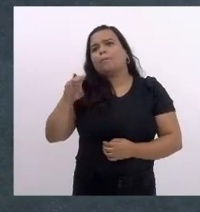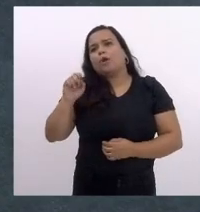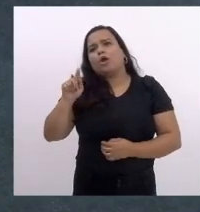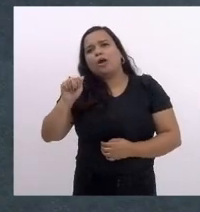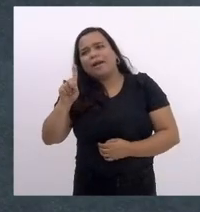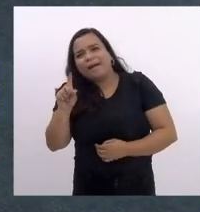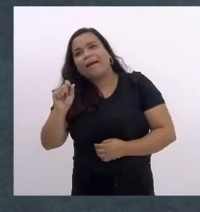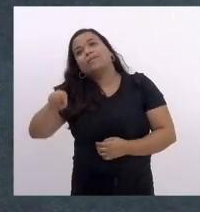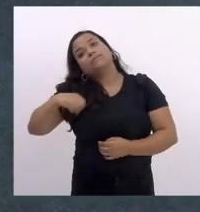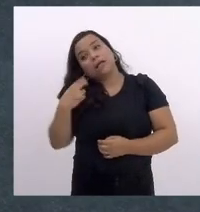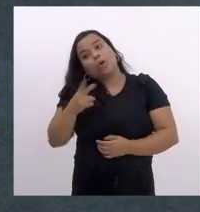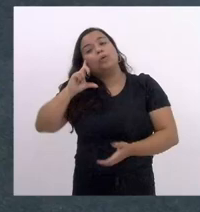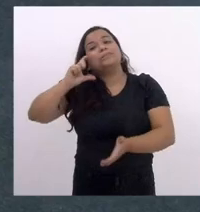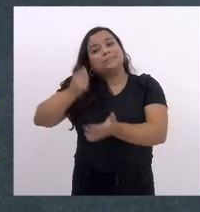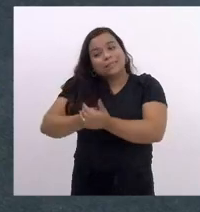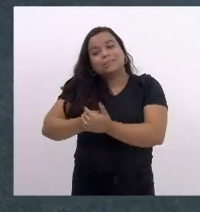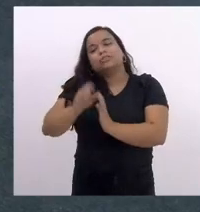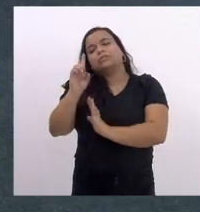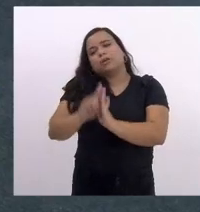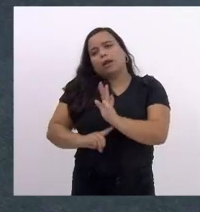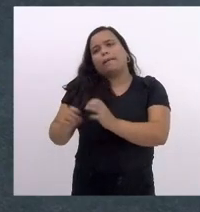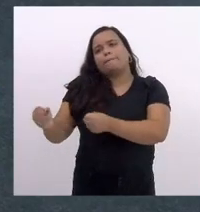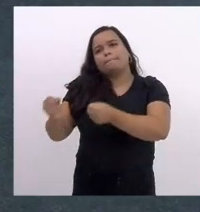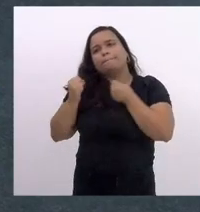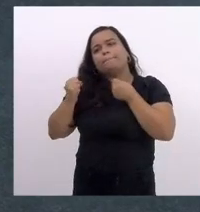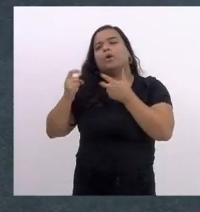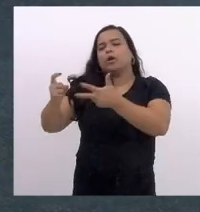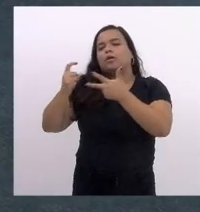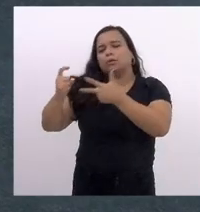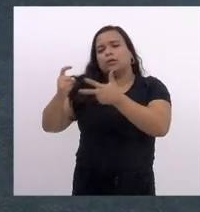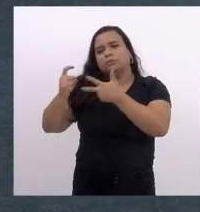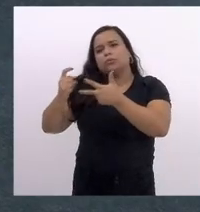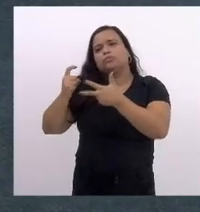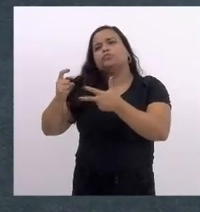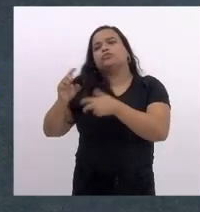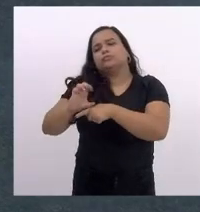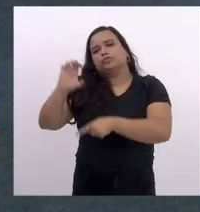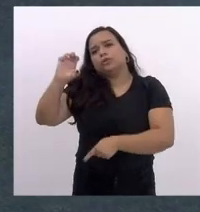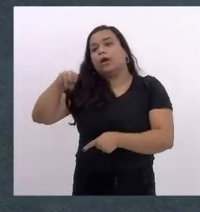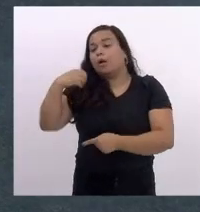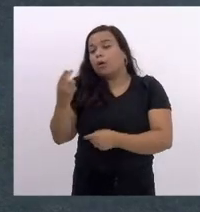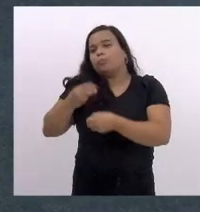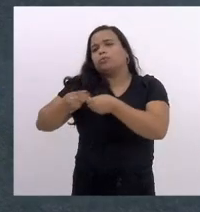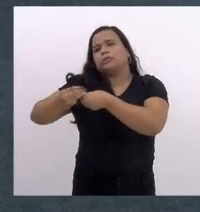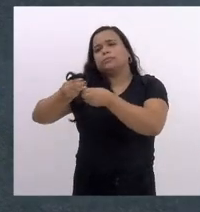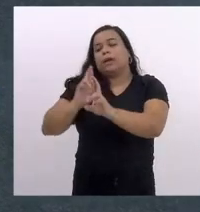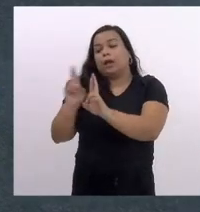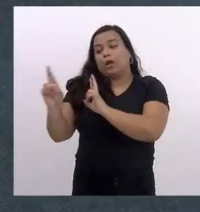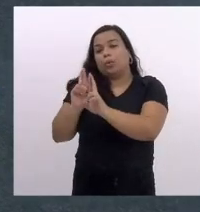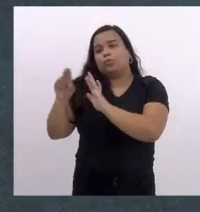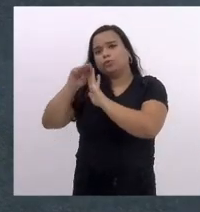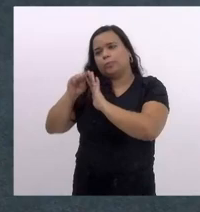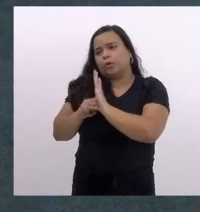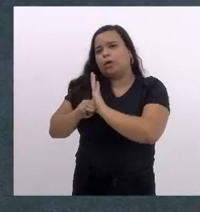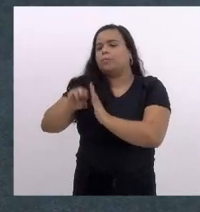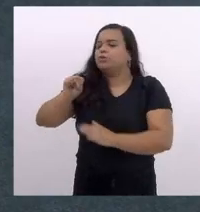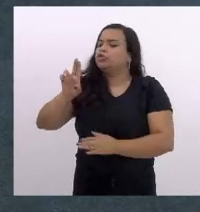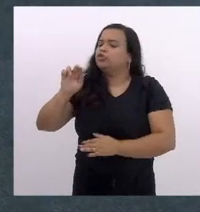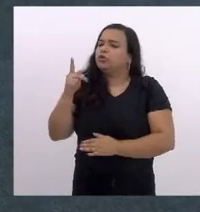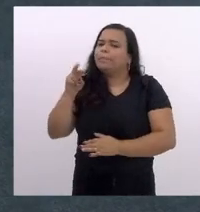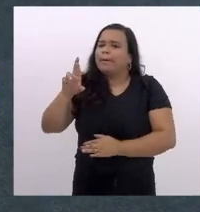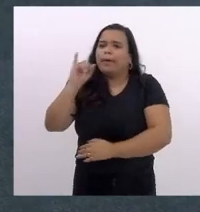Poder Executivo Estadual ou Municipal, os recursos do programa Supera RJ também poderão